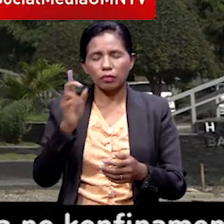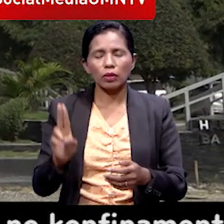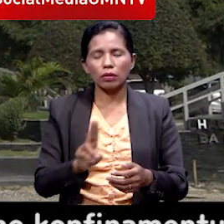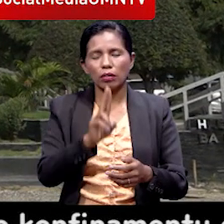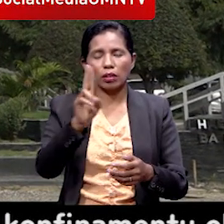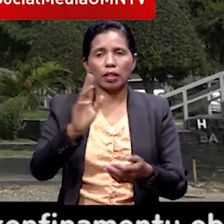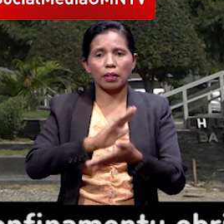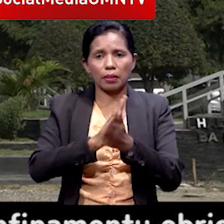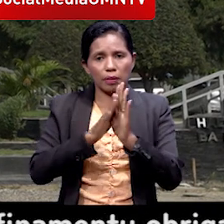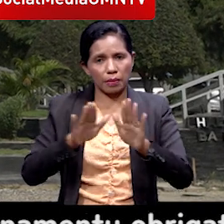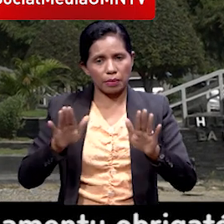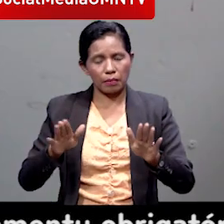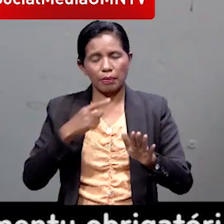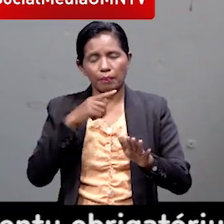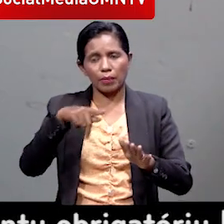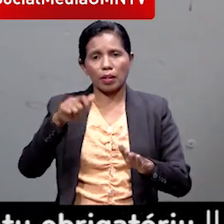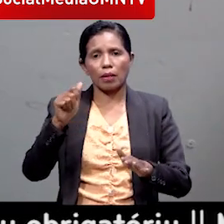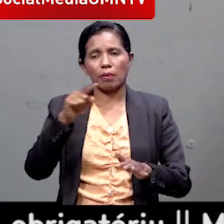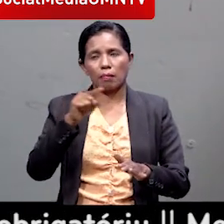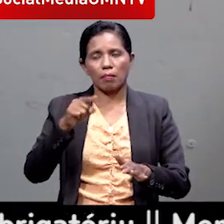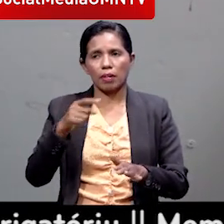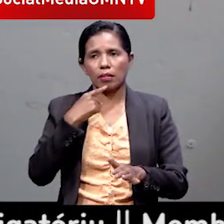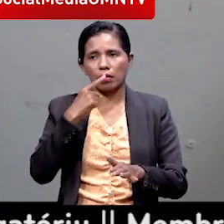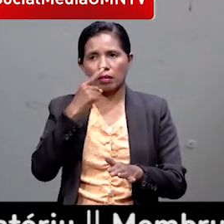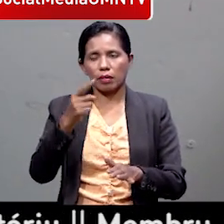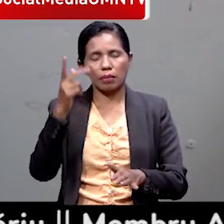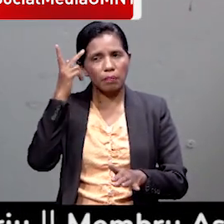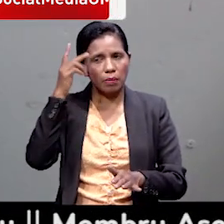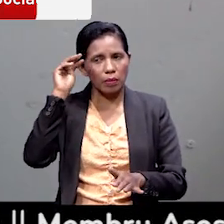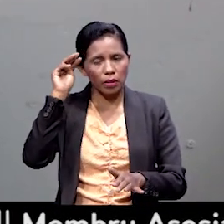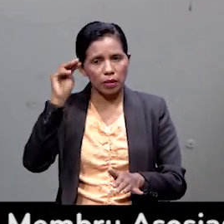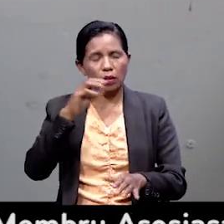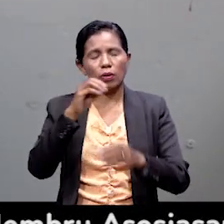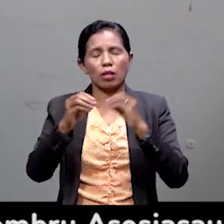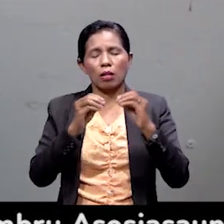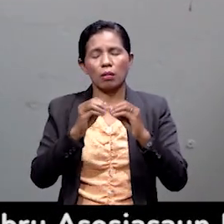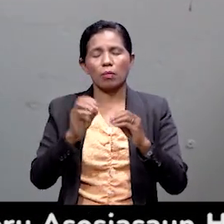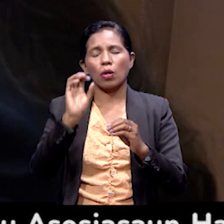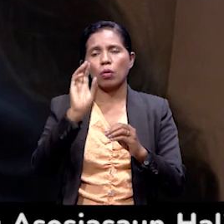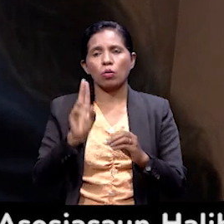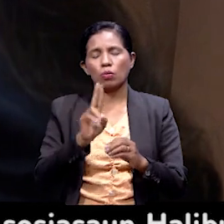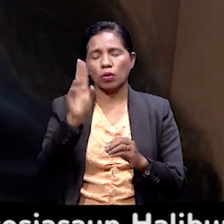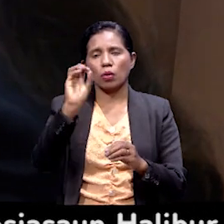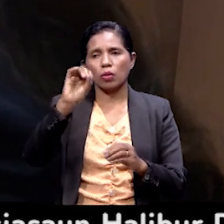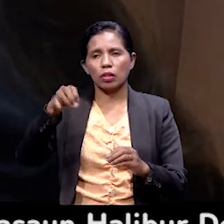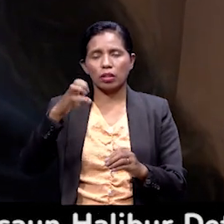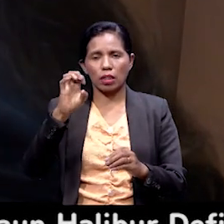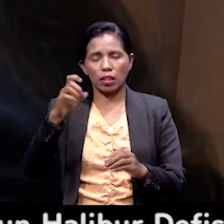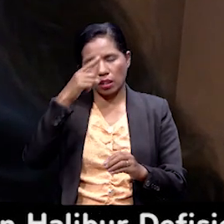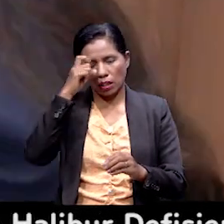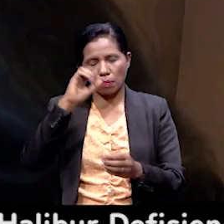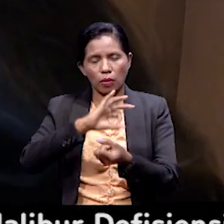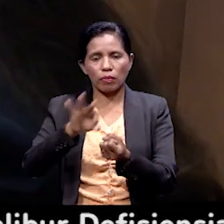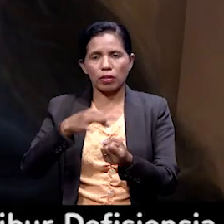Paz, Adolmando Soares Amaral, considera argumento primeiro-ministro quando a execução o Zé Lalao, tamba pandemia